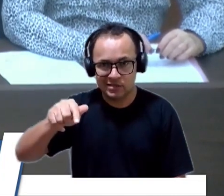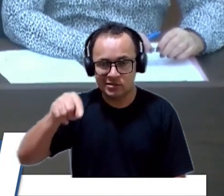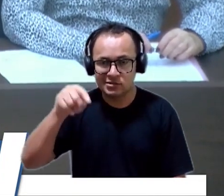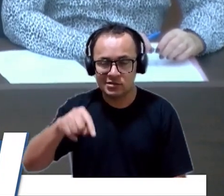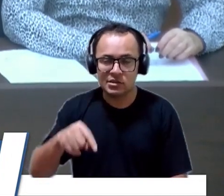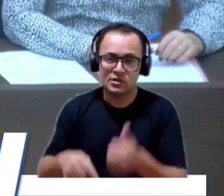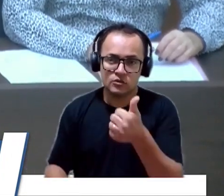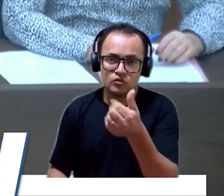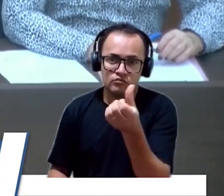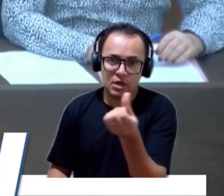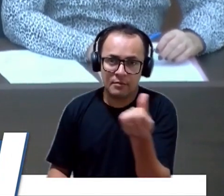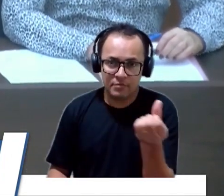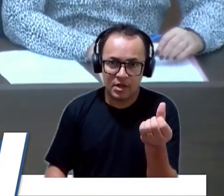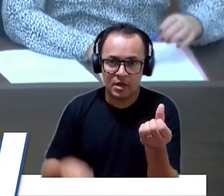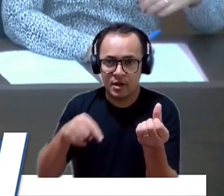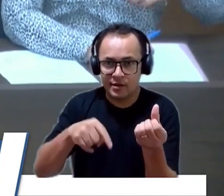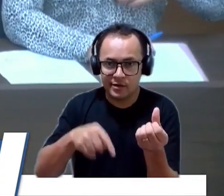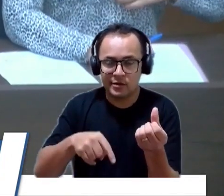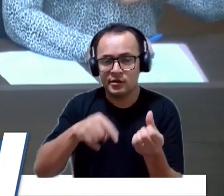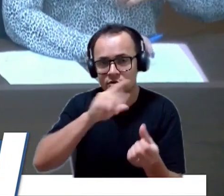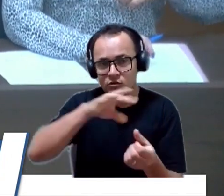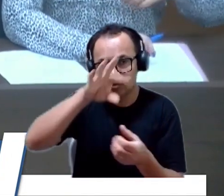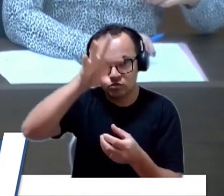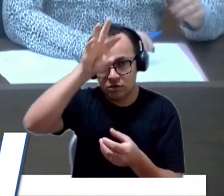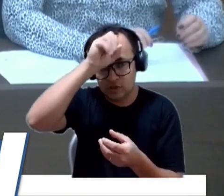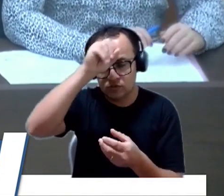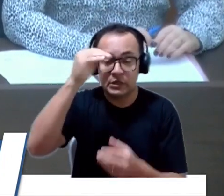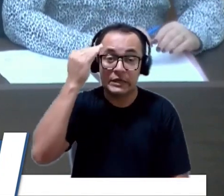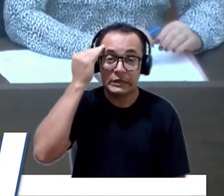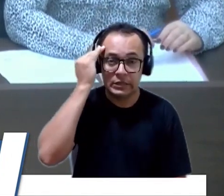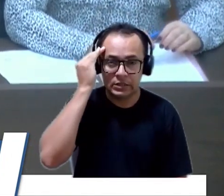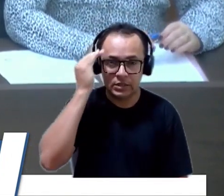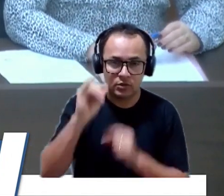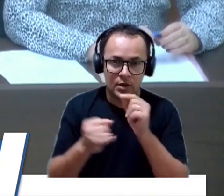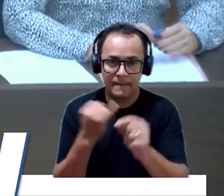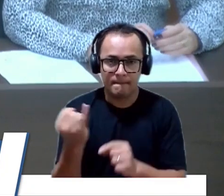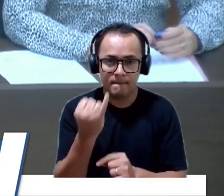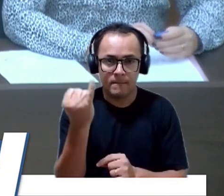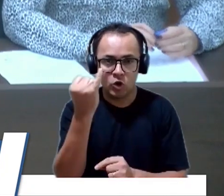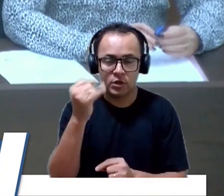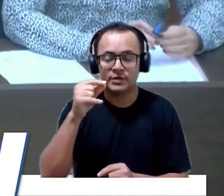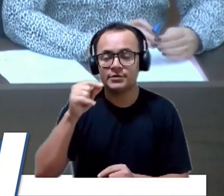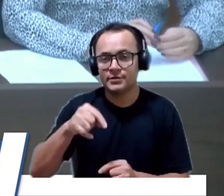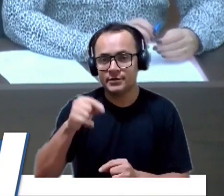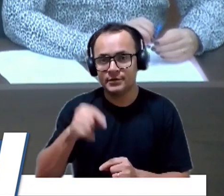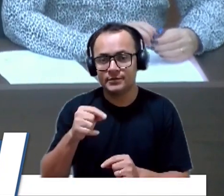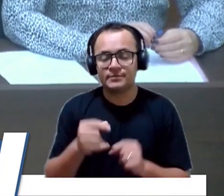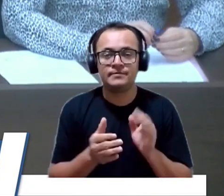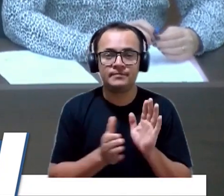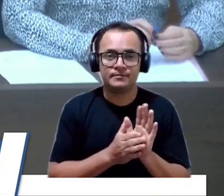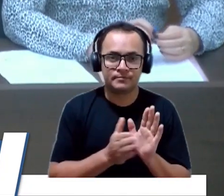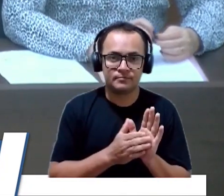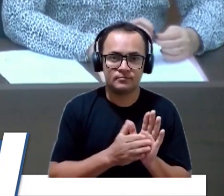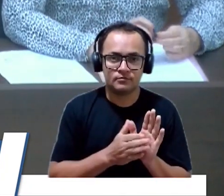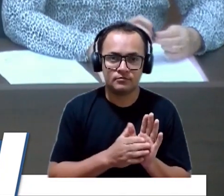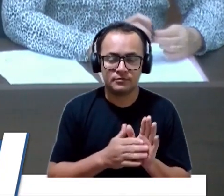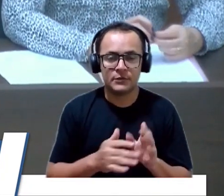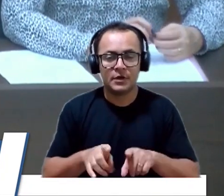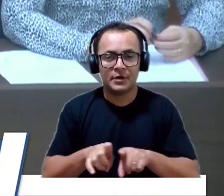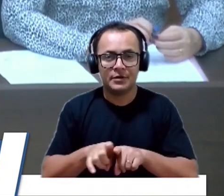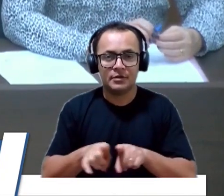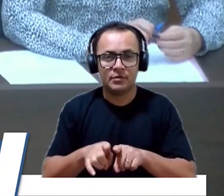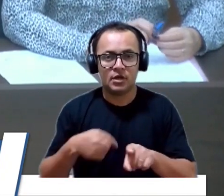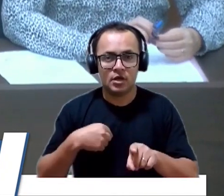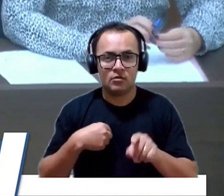anos da doutrina espírita e entendendo a importância desta propositura e diante do exposto, apresento